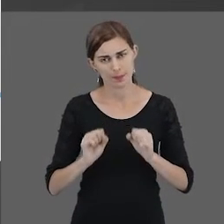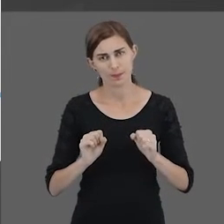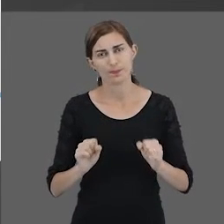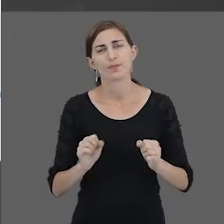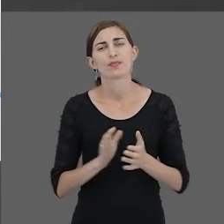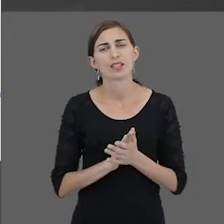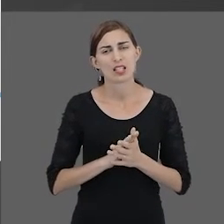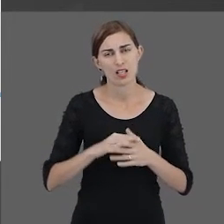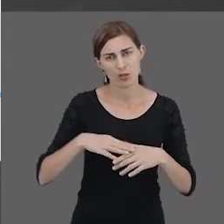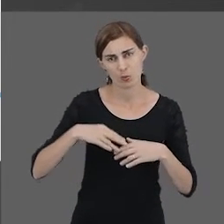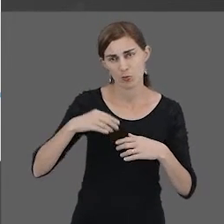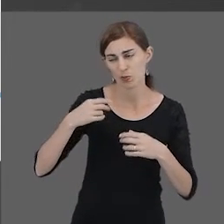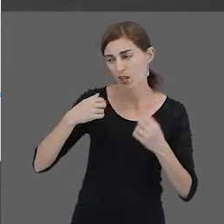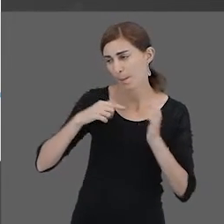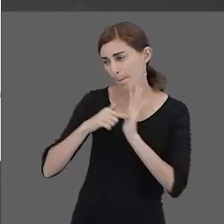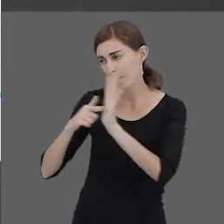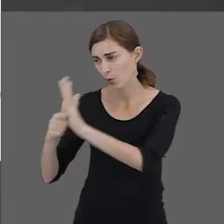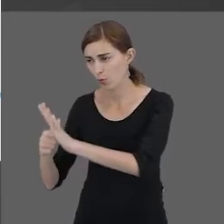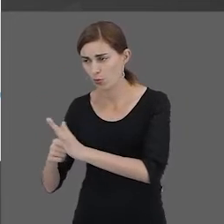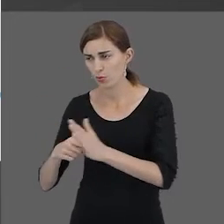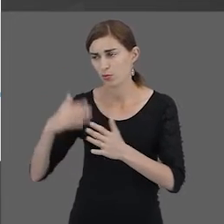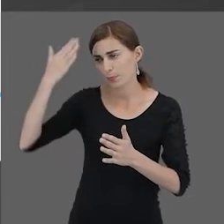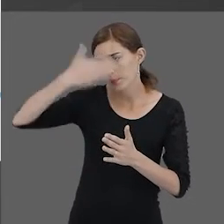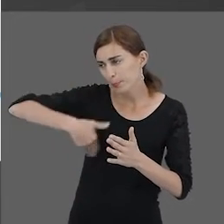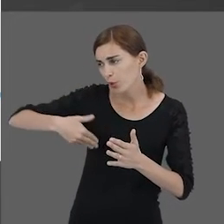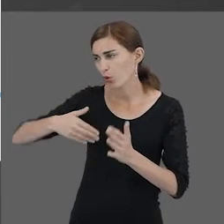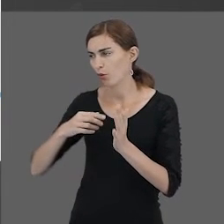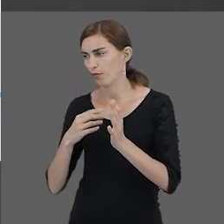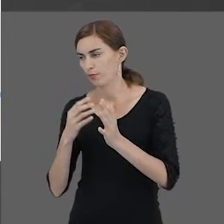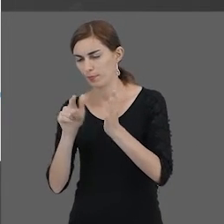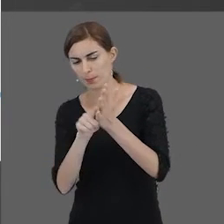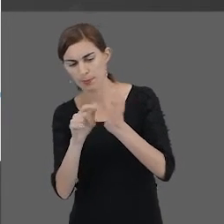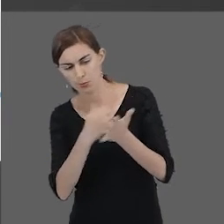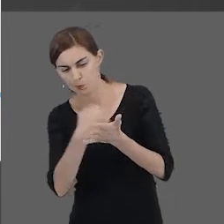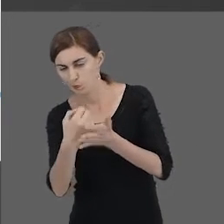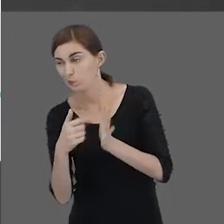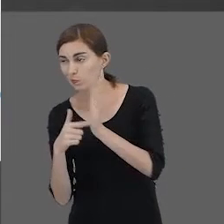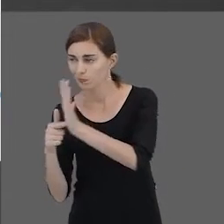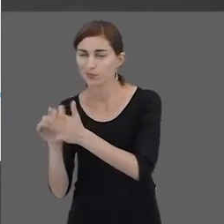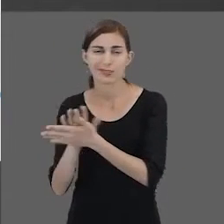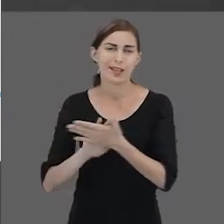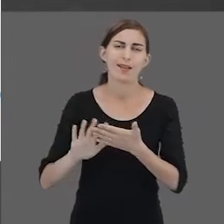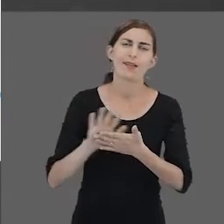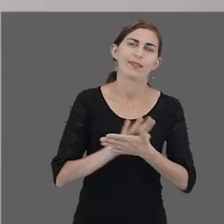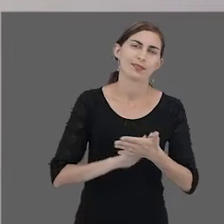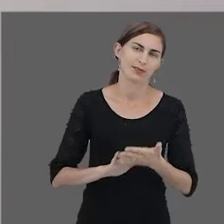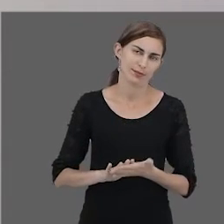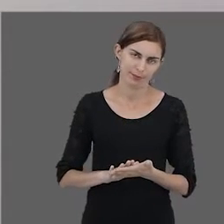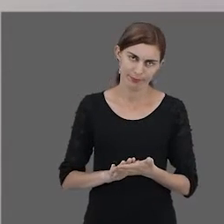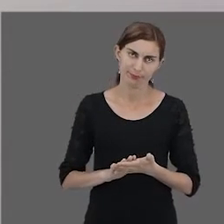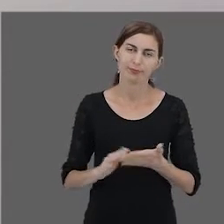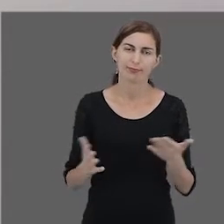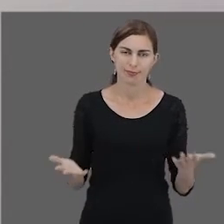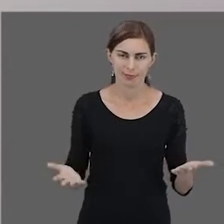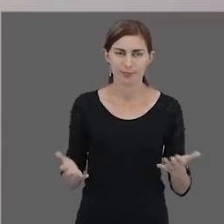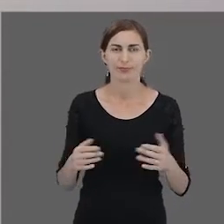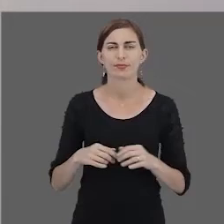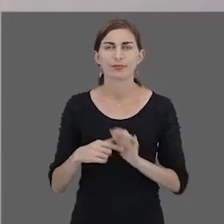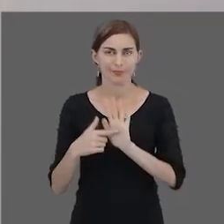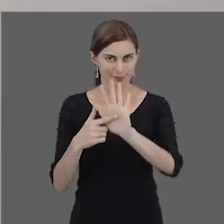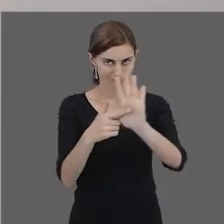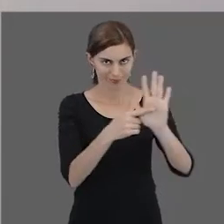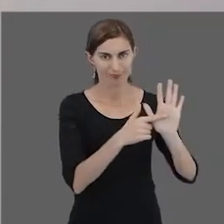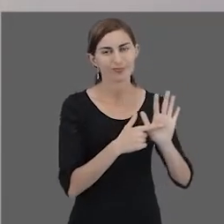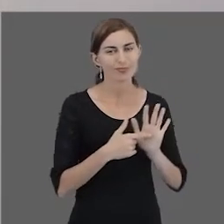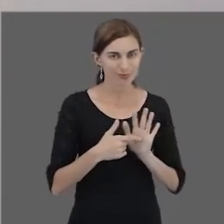né, deixar de prestar contas quando esteja obrigado a fazê-lo. Então, a gente trouxe